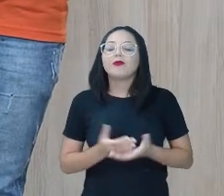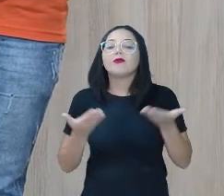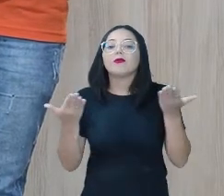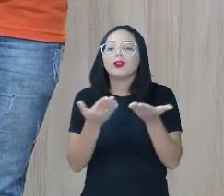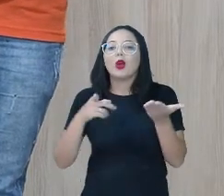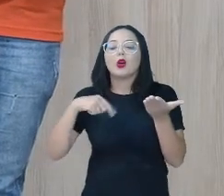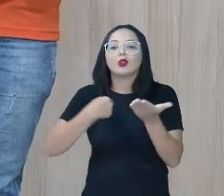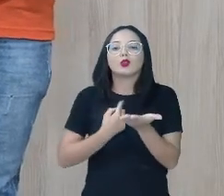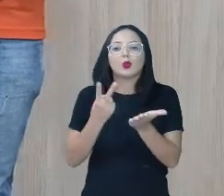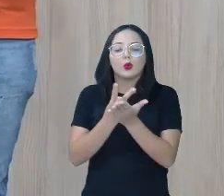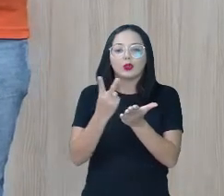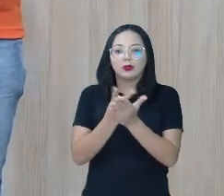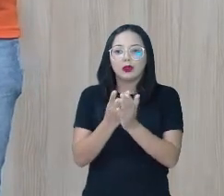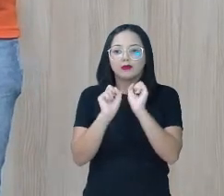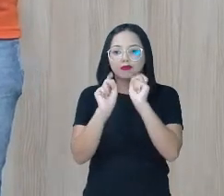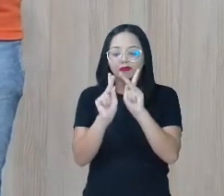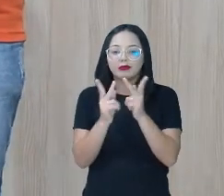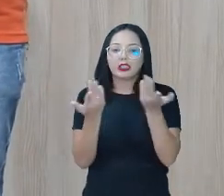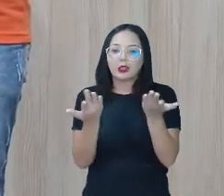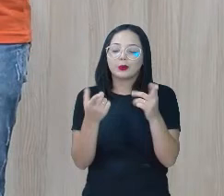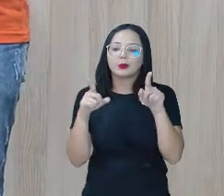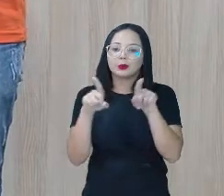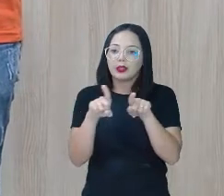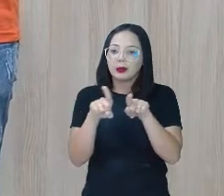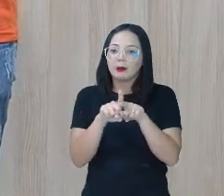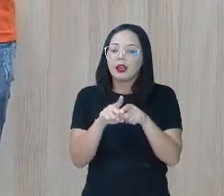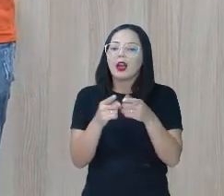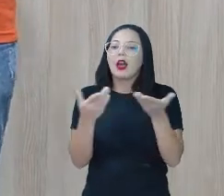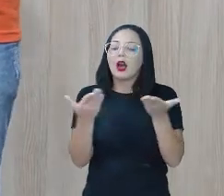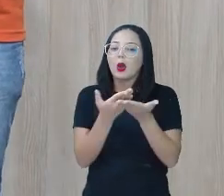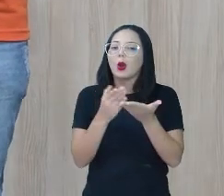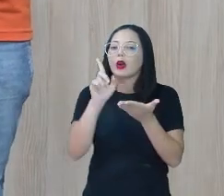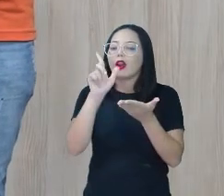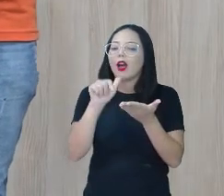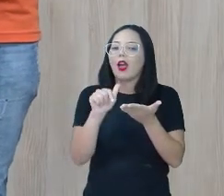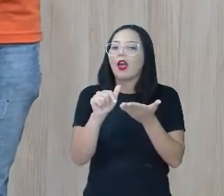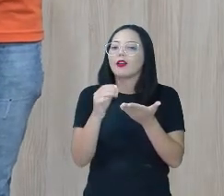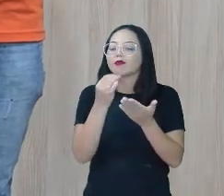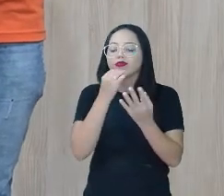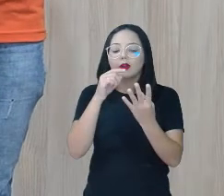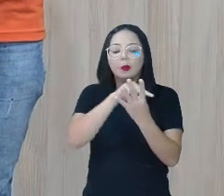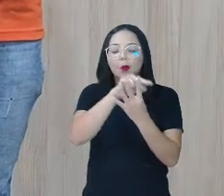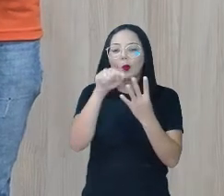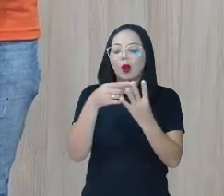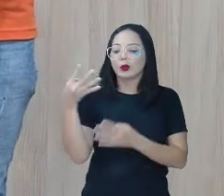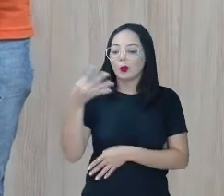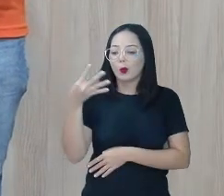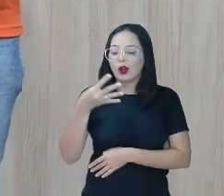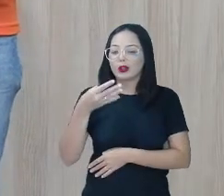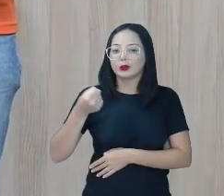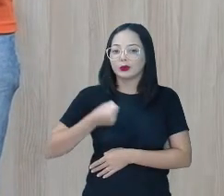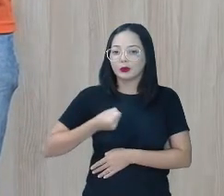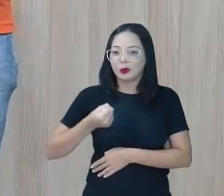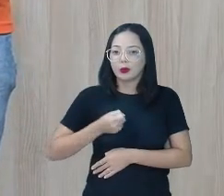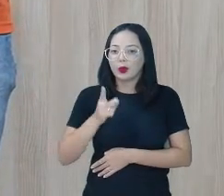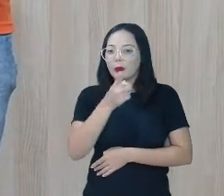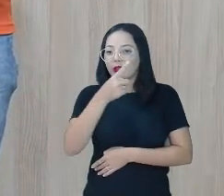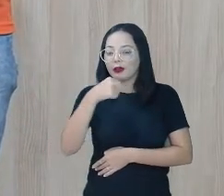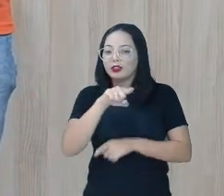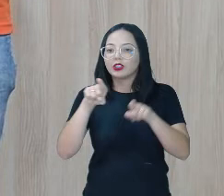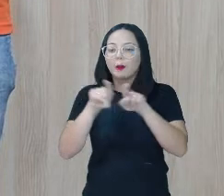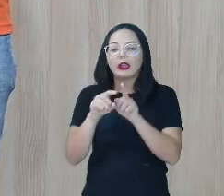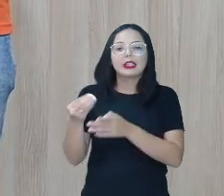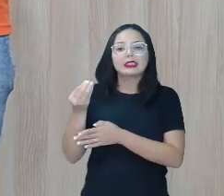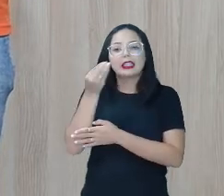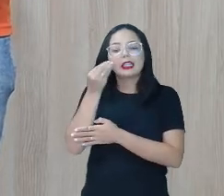vamos seguindo, e aí eu vou deixar aqui essa quarta fatoração aí do número 16 para que você tente